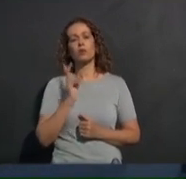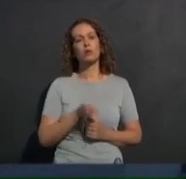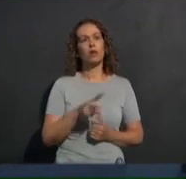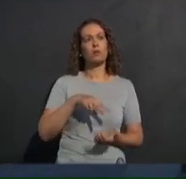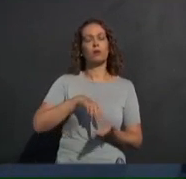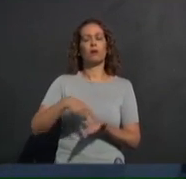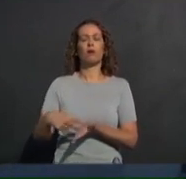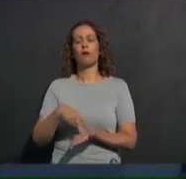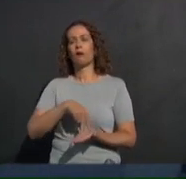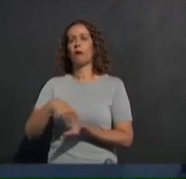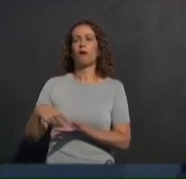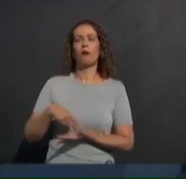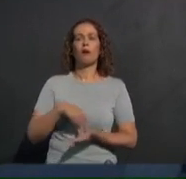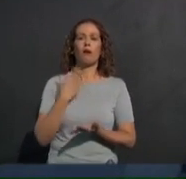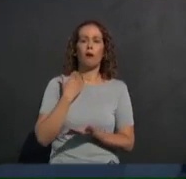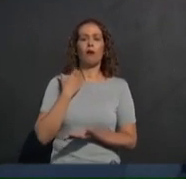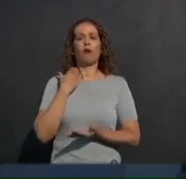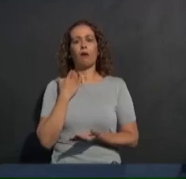numa...